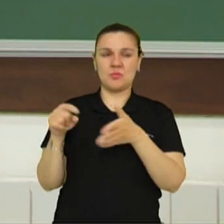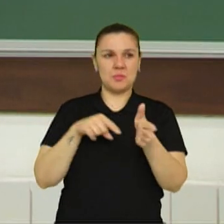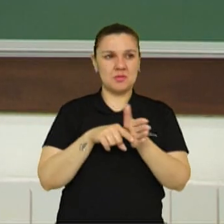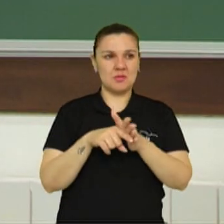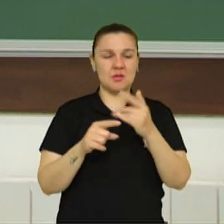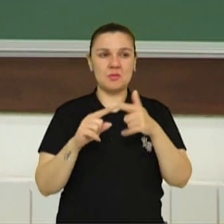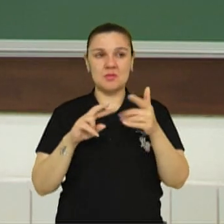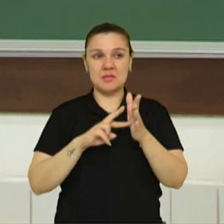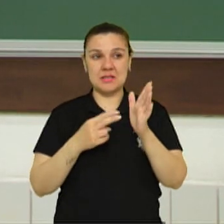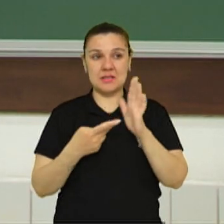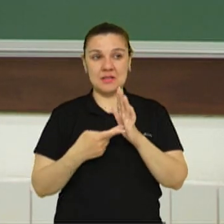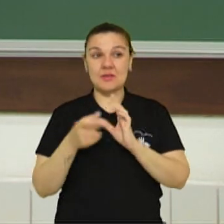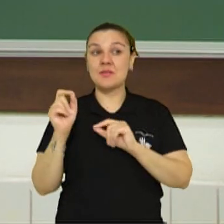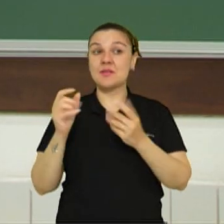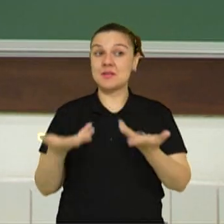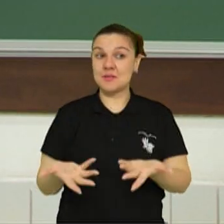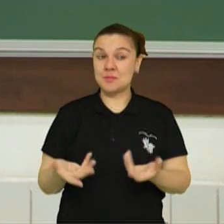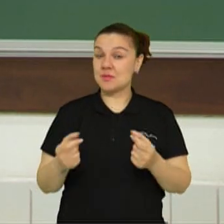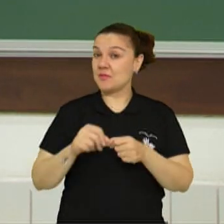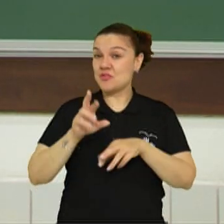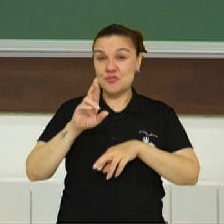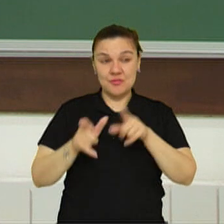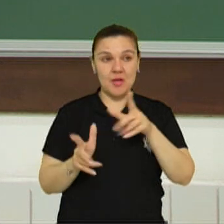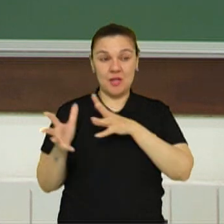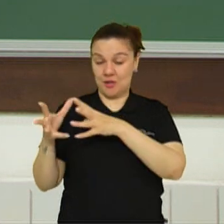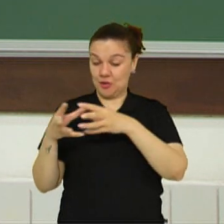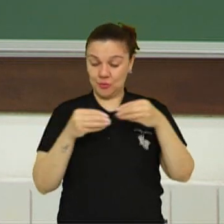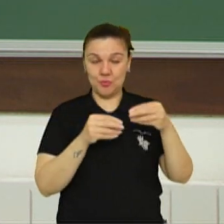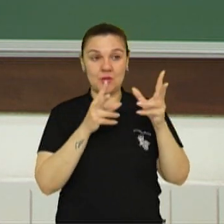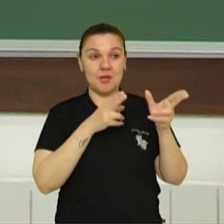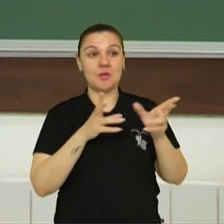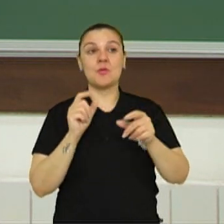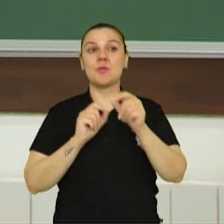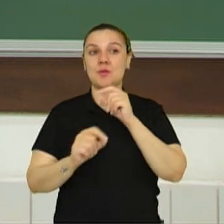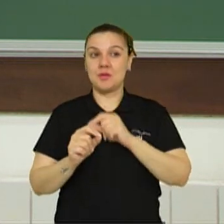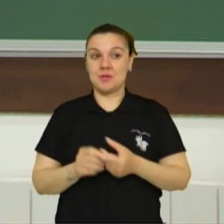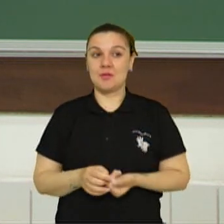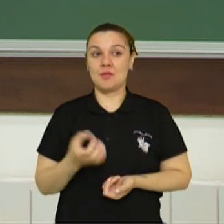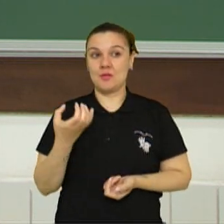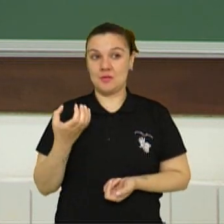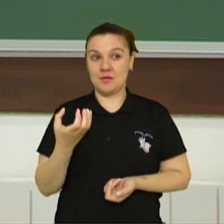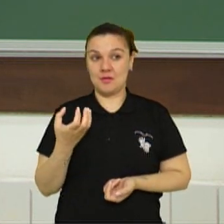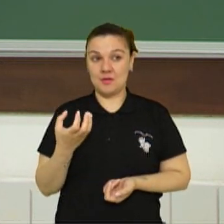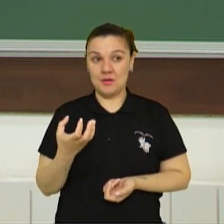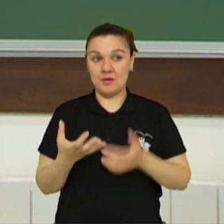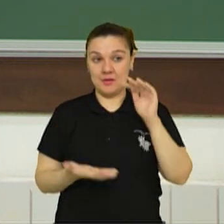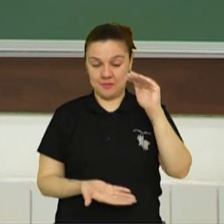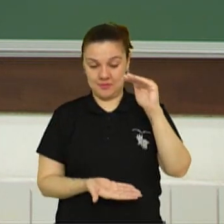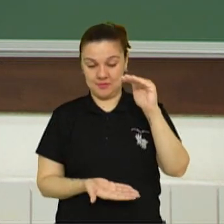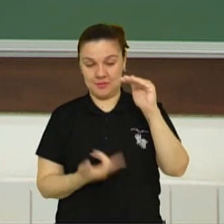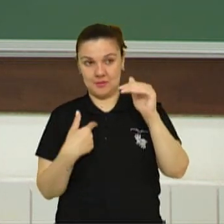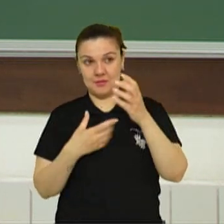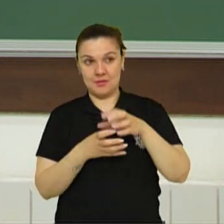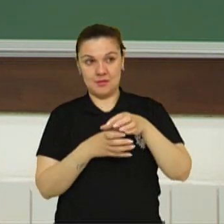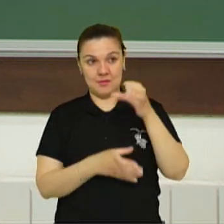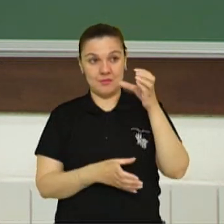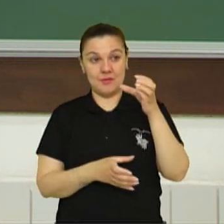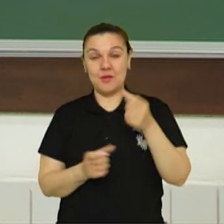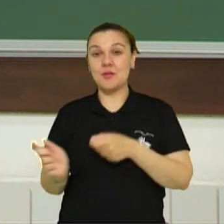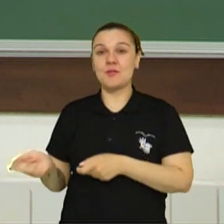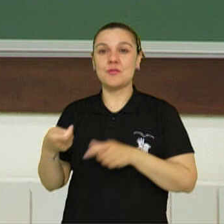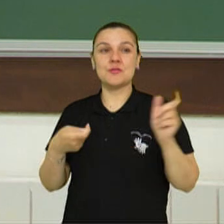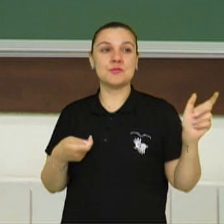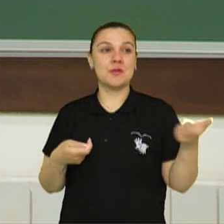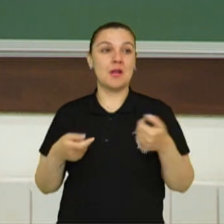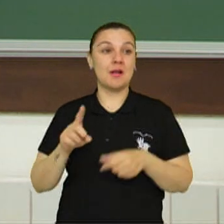pesquisar para ver o que era. E não faz diferença nenhuma, elas são iguais, a diferença é, por exemplo, eu estou com minhas bolinhas número 1, eu vou